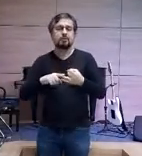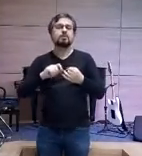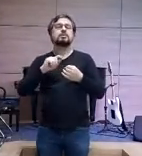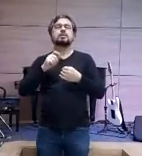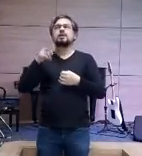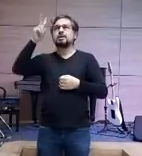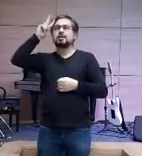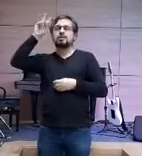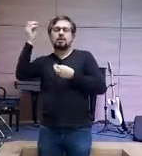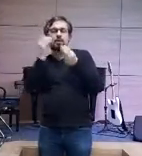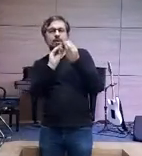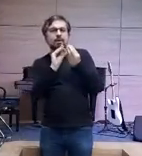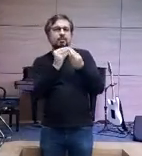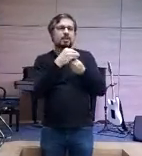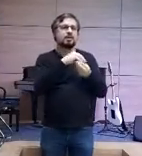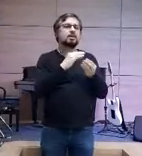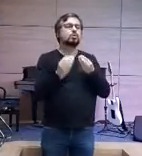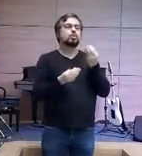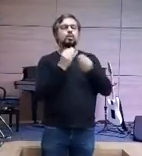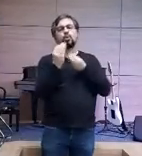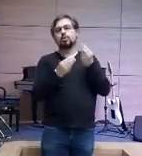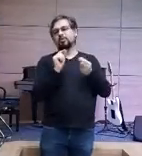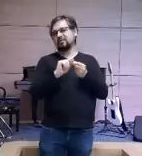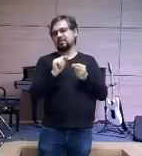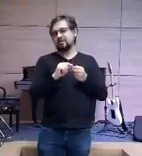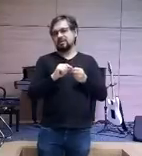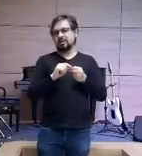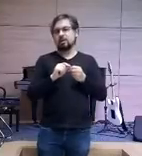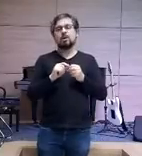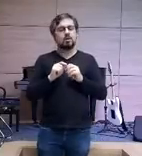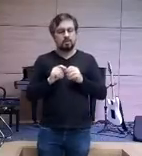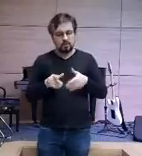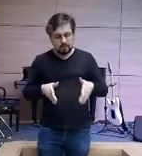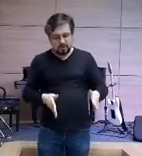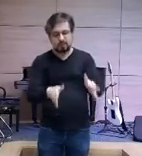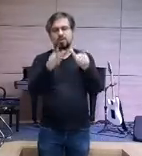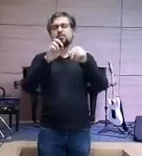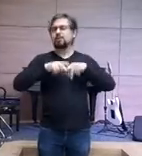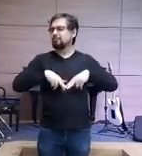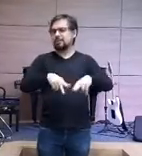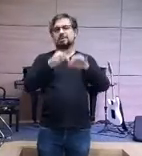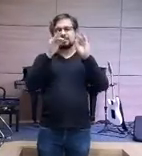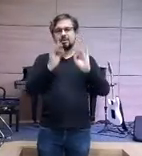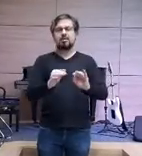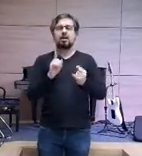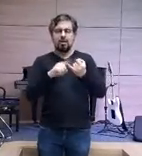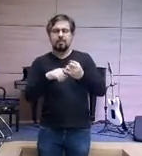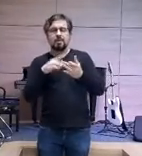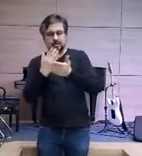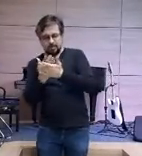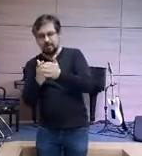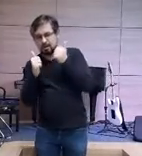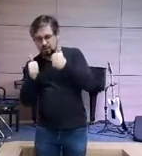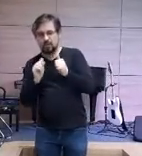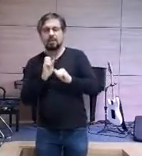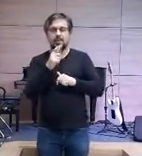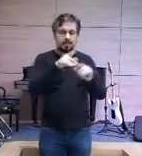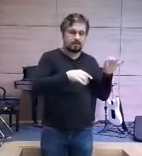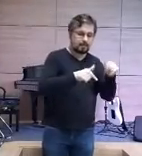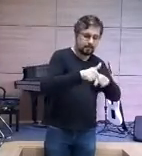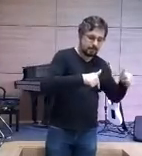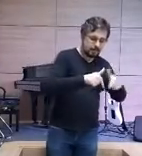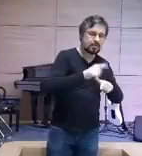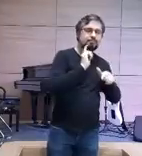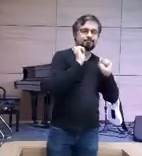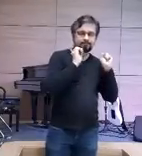dar dinâmica vai te mostrar o caminho que deve ser é para estudar assim é para trabalhar sim é